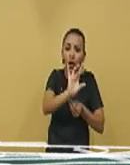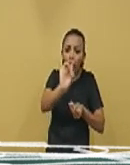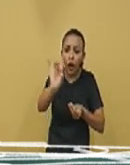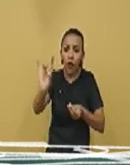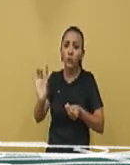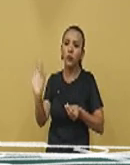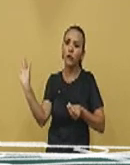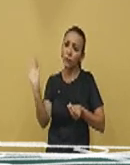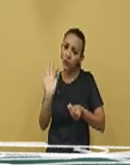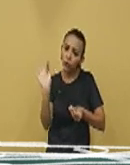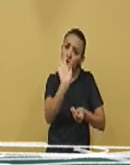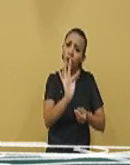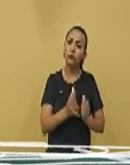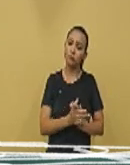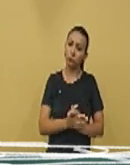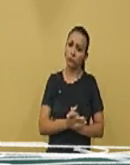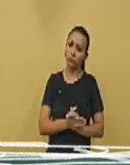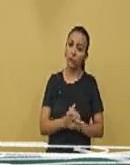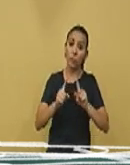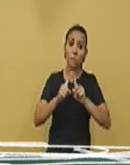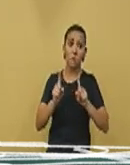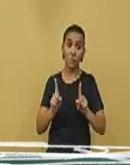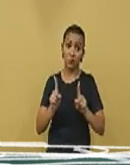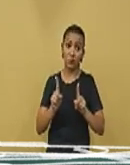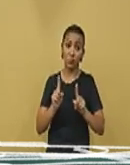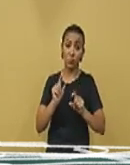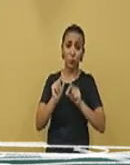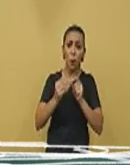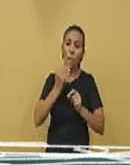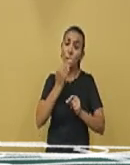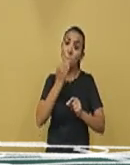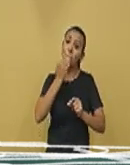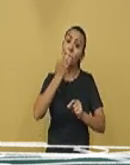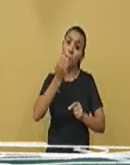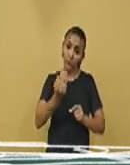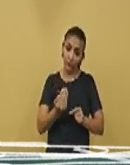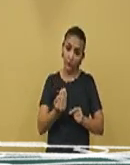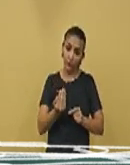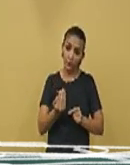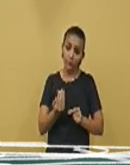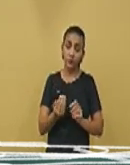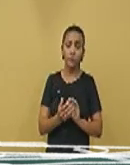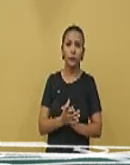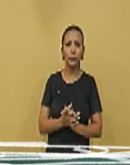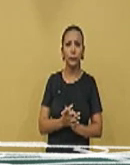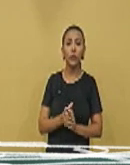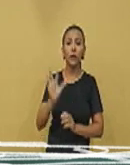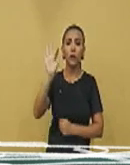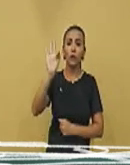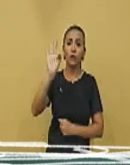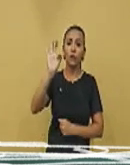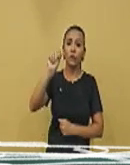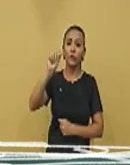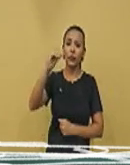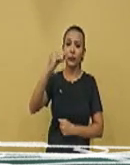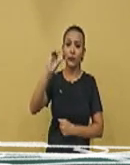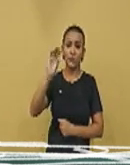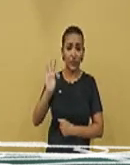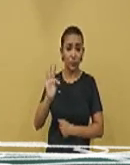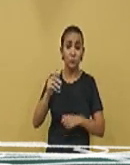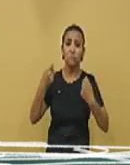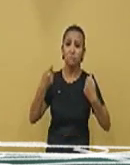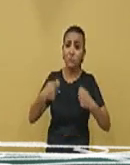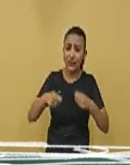jeito. Só que, da forma como ele é solicitado, vamos dizer, na FACET, eles precisam de um reagente